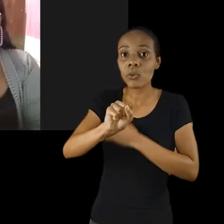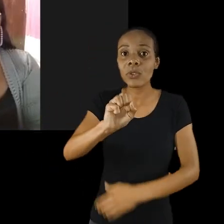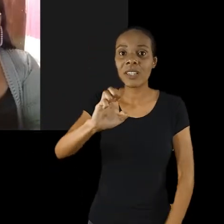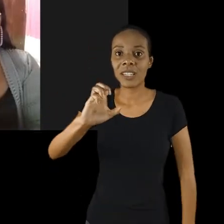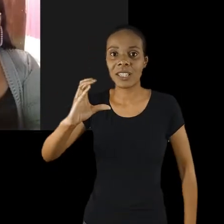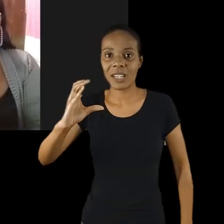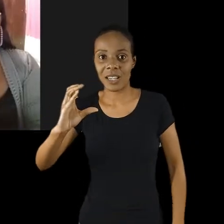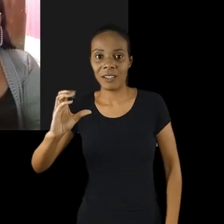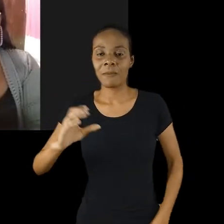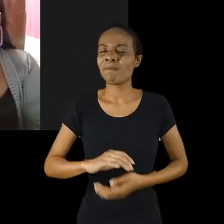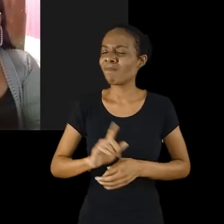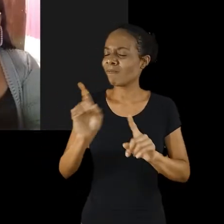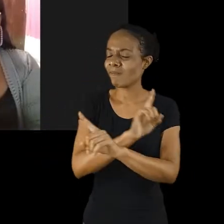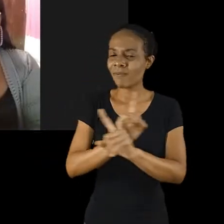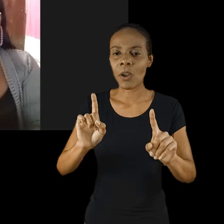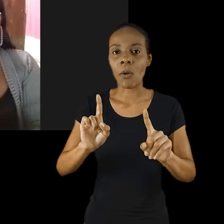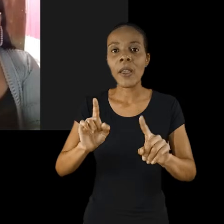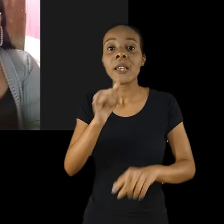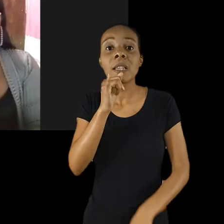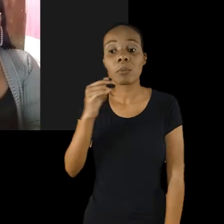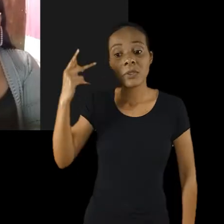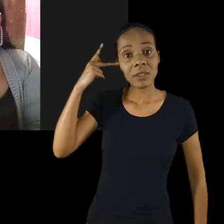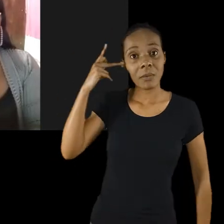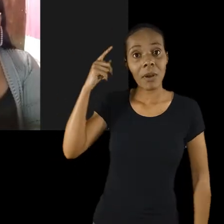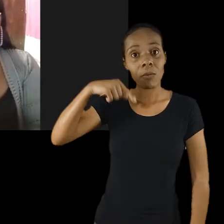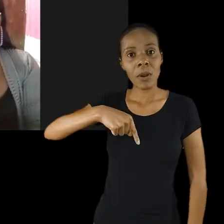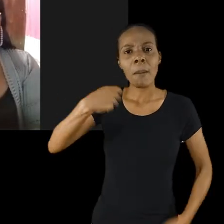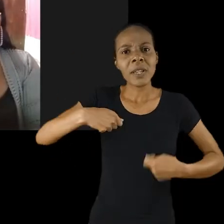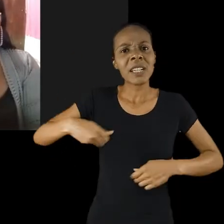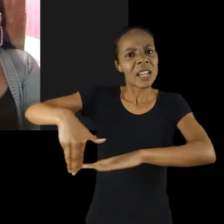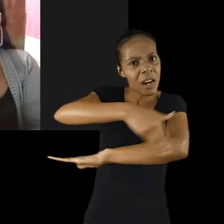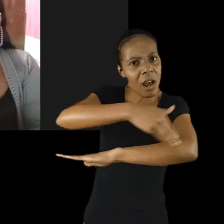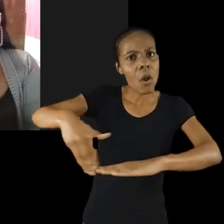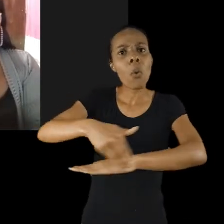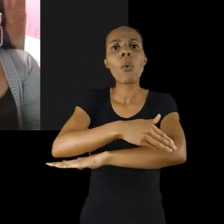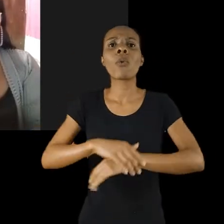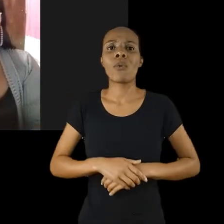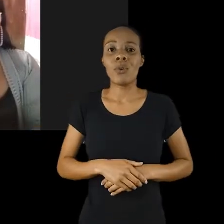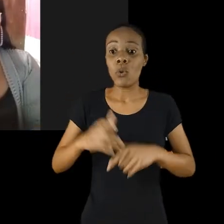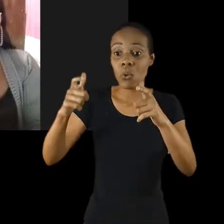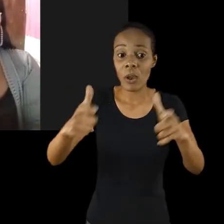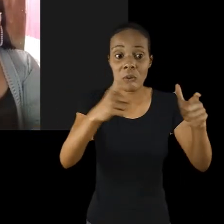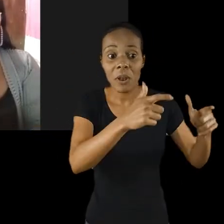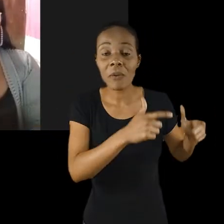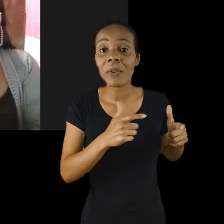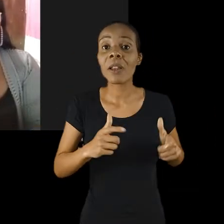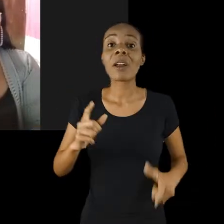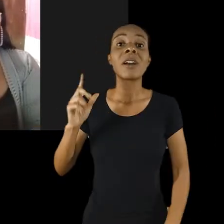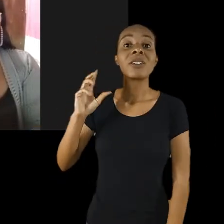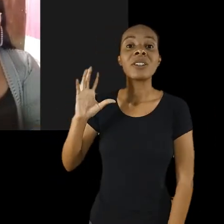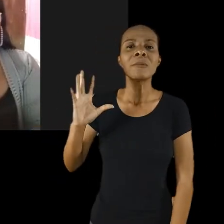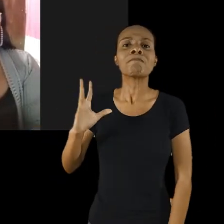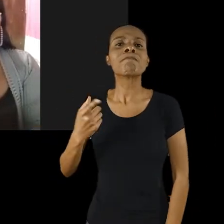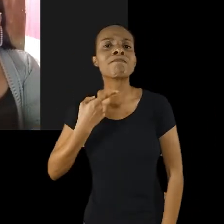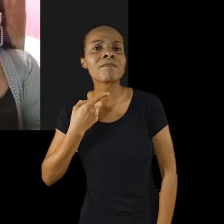gente fala, por exemplo, de São Paulo, né? A gente tem que estar na rua, a gente tem que estar nos lugares em que as prostitutas estão, em que as travestis estão, a gente